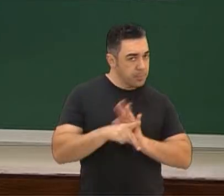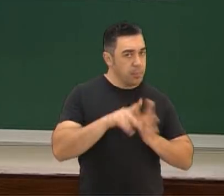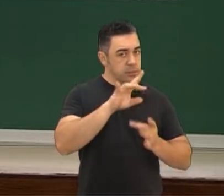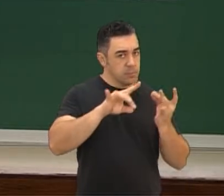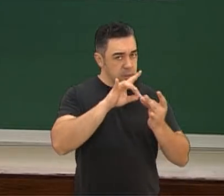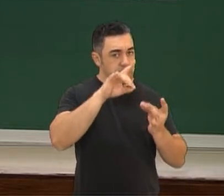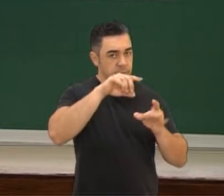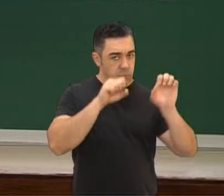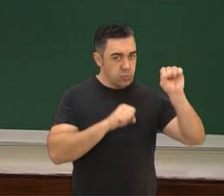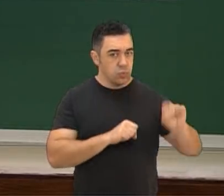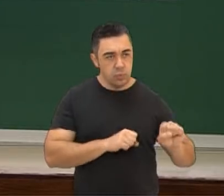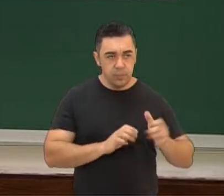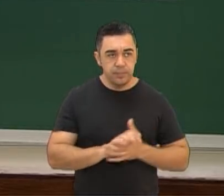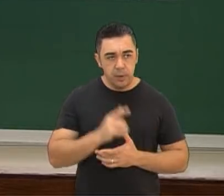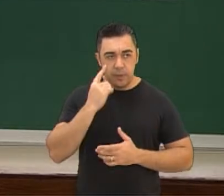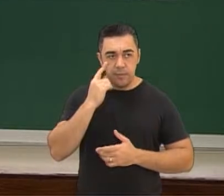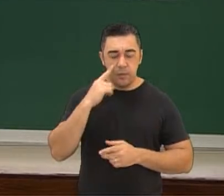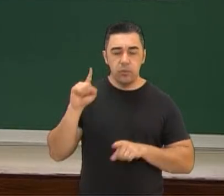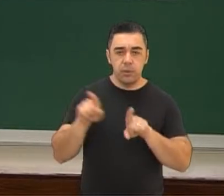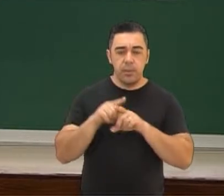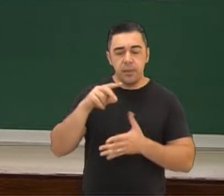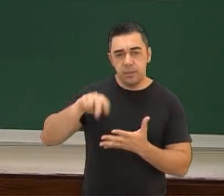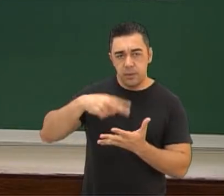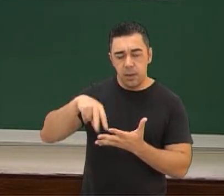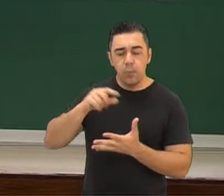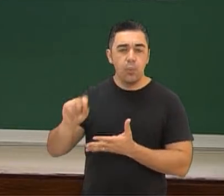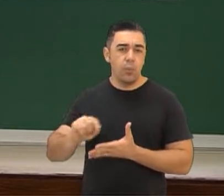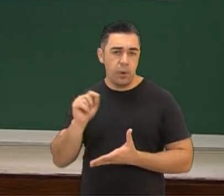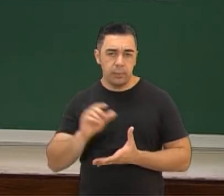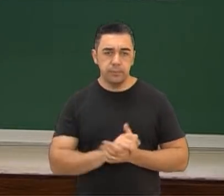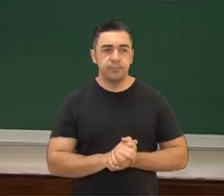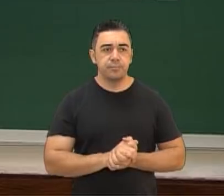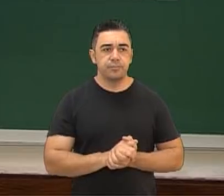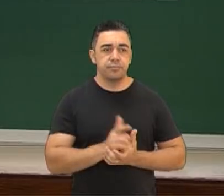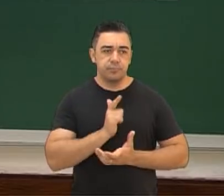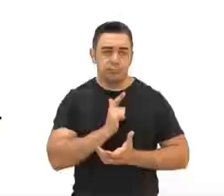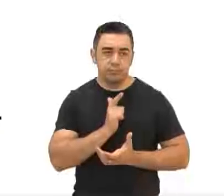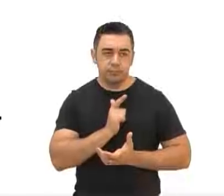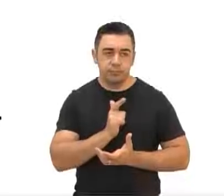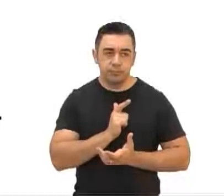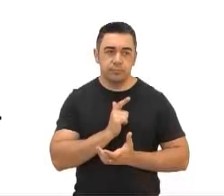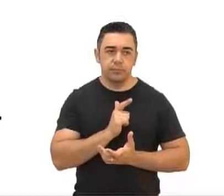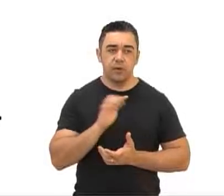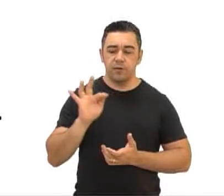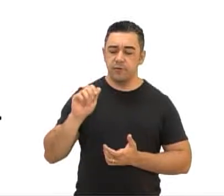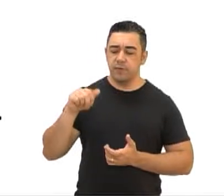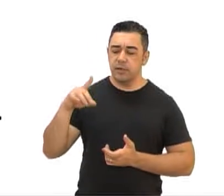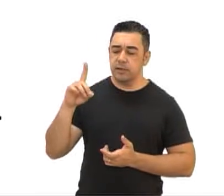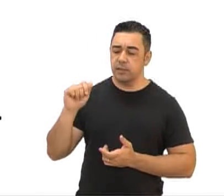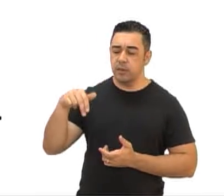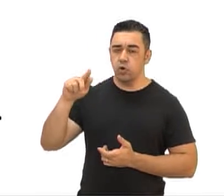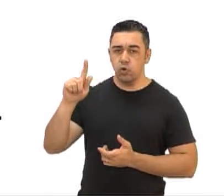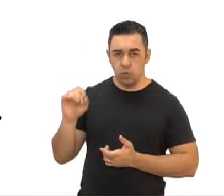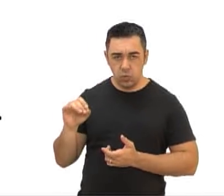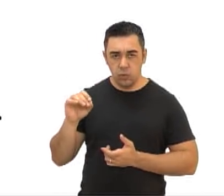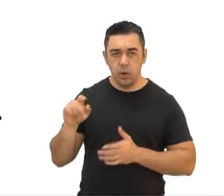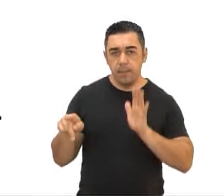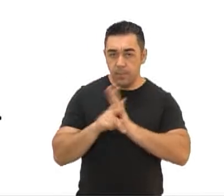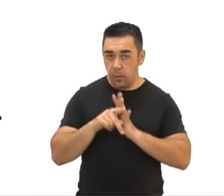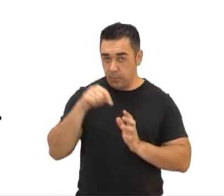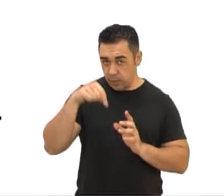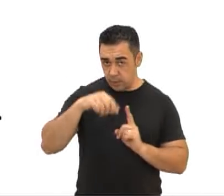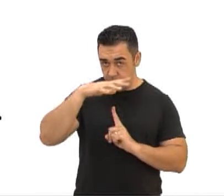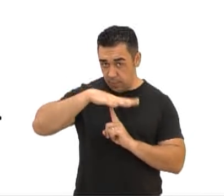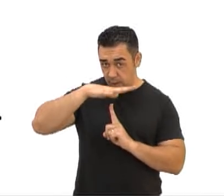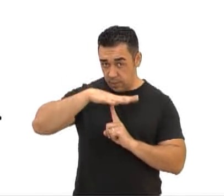Brasil. Vimos também ali em relação às danças, né? Nós vamos ter o fandango, que é característico do Paraná e que